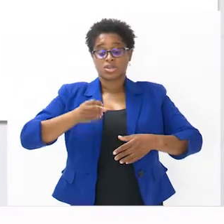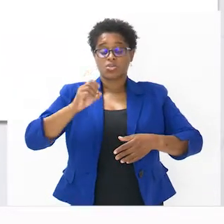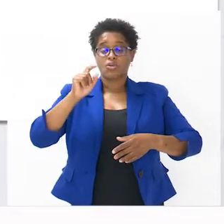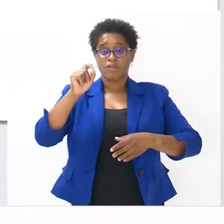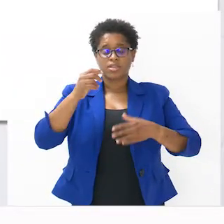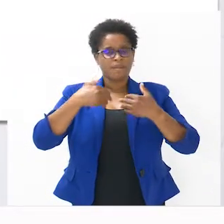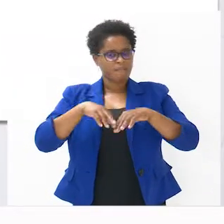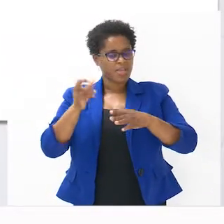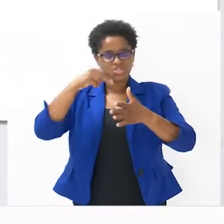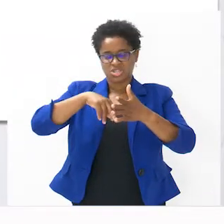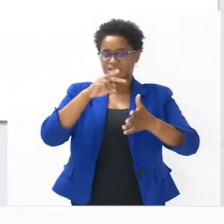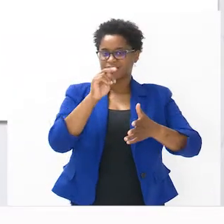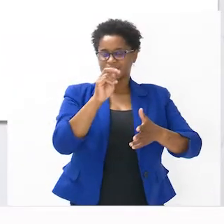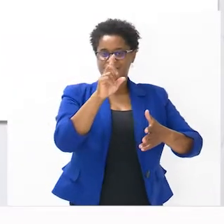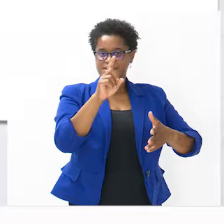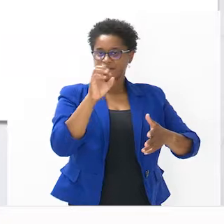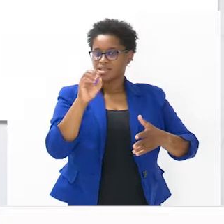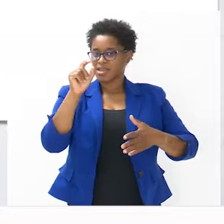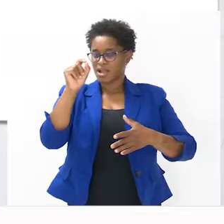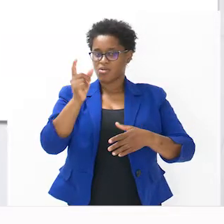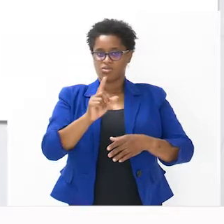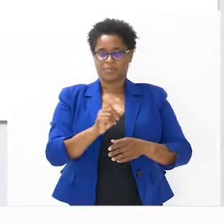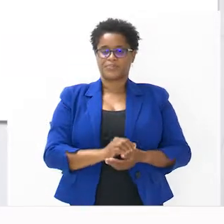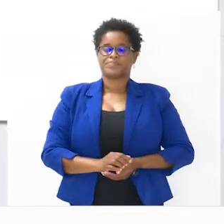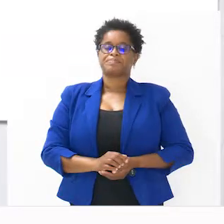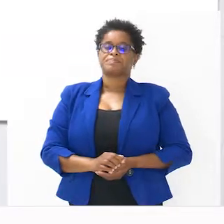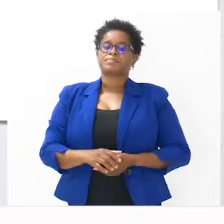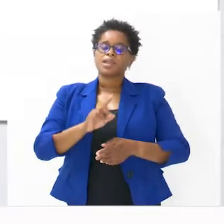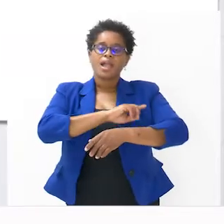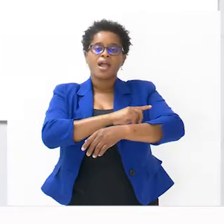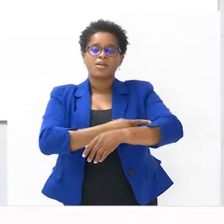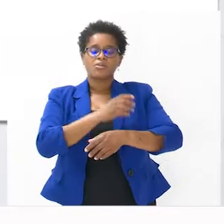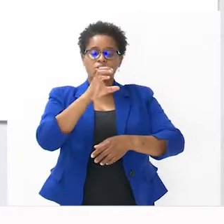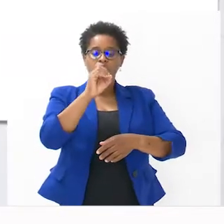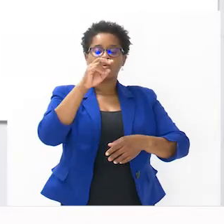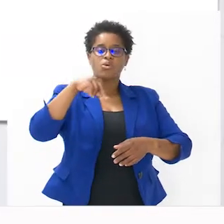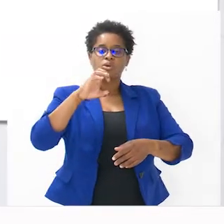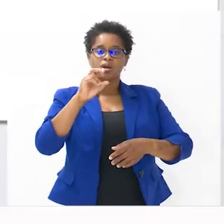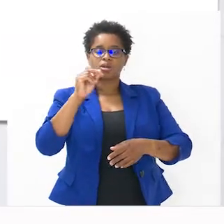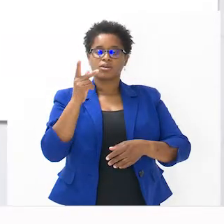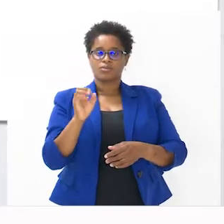mas que não chega a 360 graus. É um ângulo côncavo.